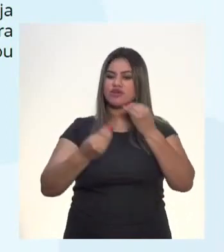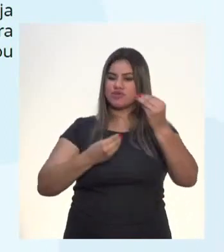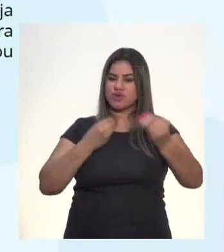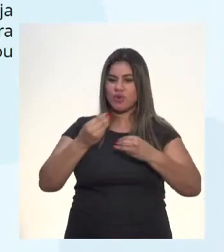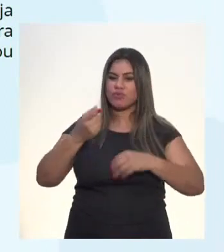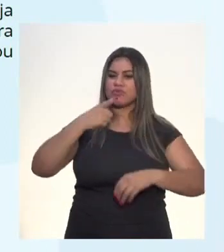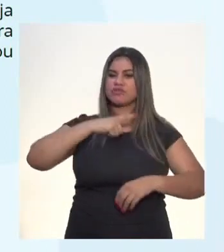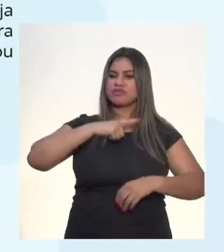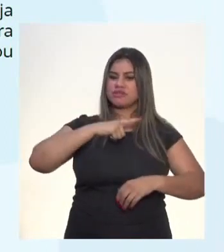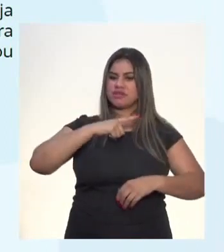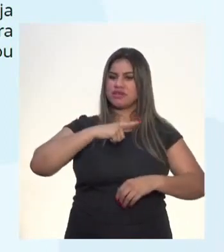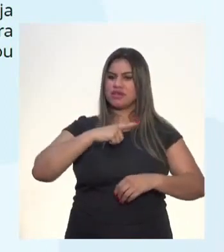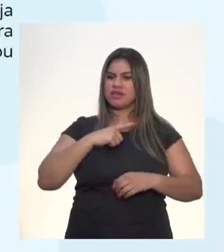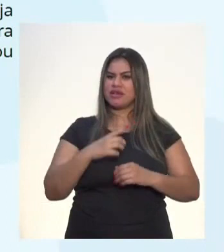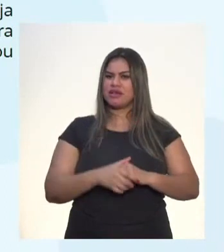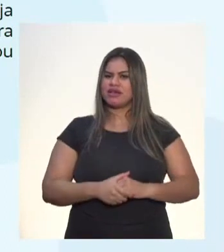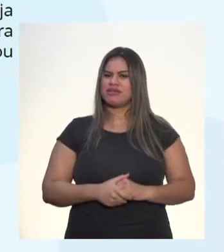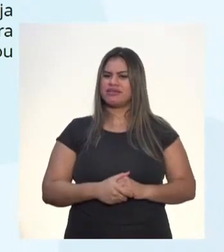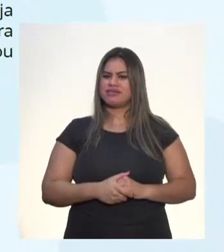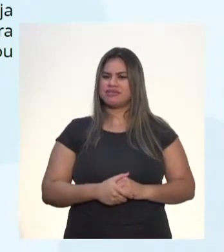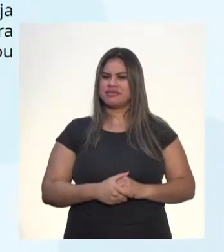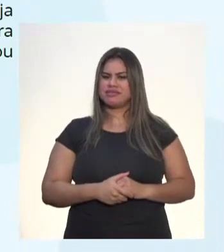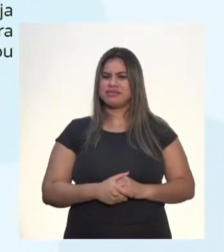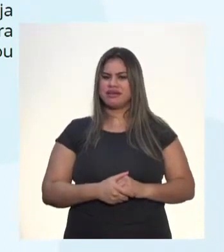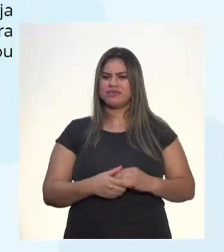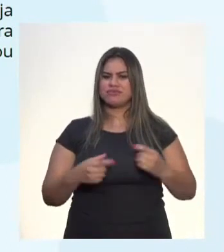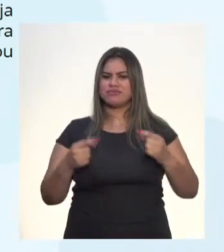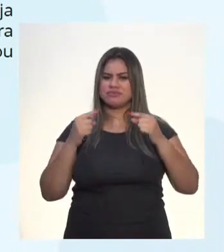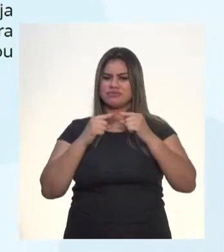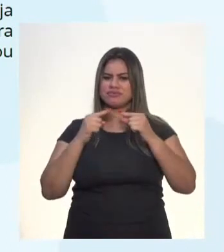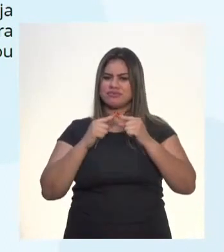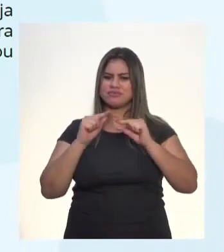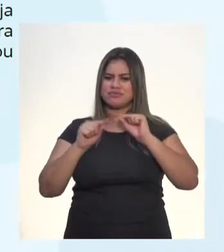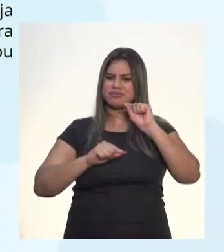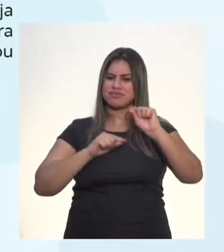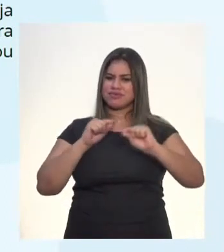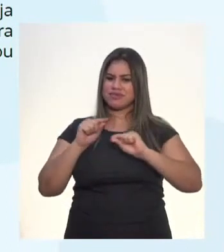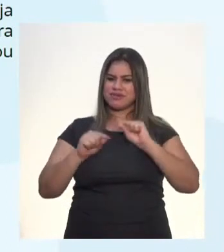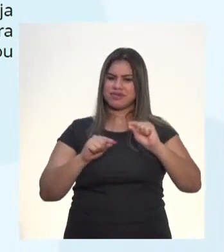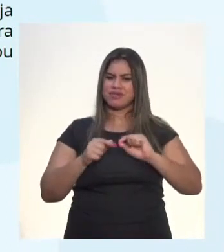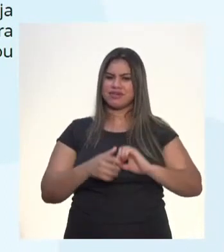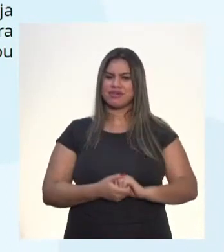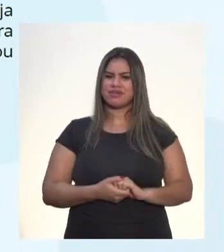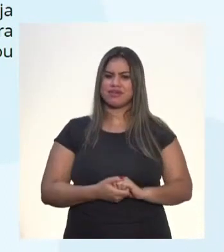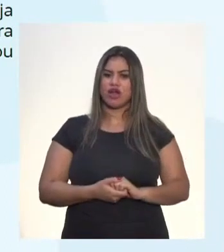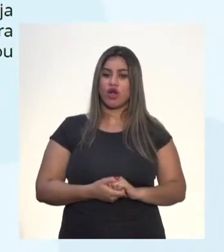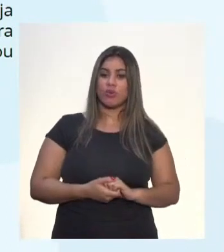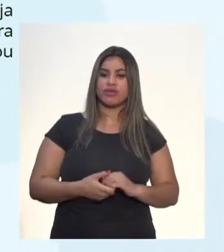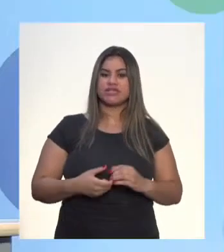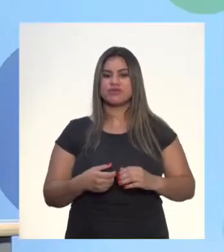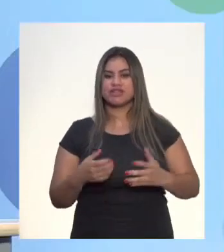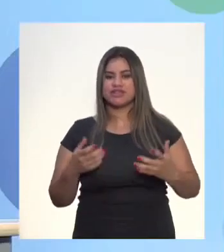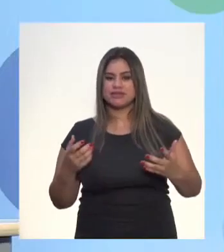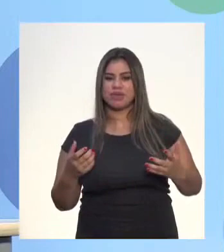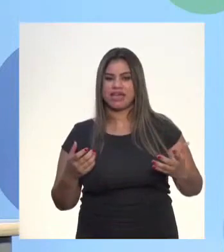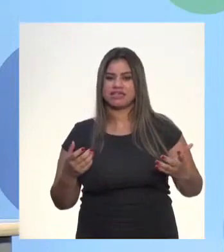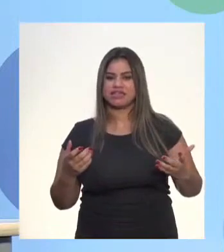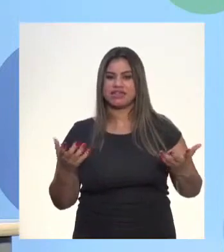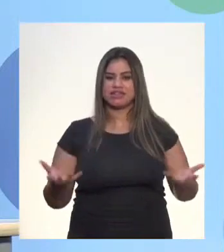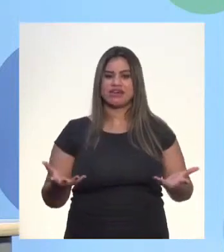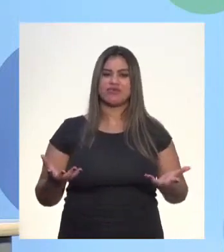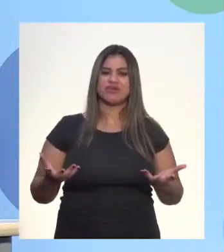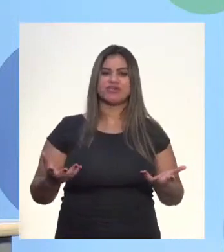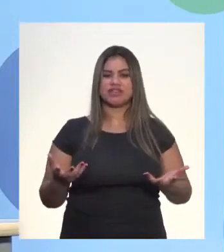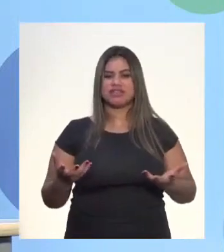vai ter um índice de desigualdade menor, né? Então, e o que significa isso, né, Fabi? Significa que o